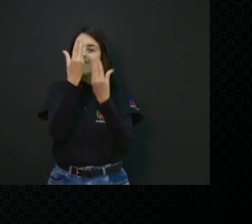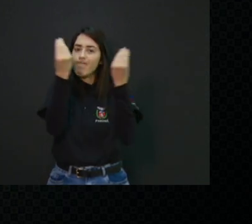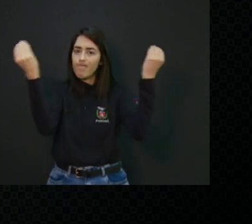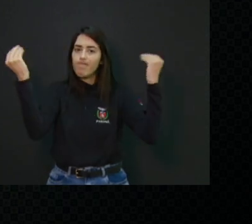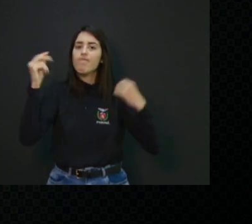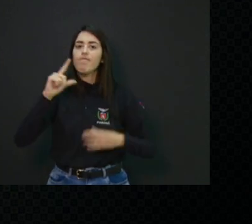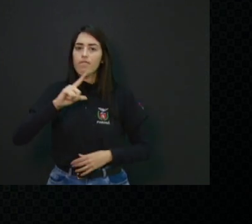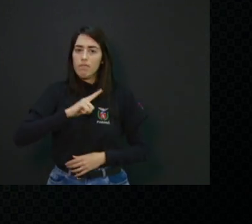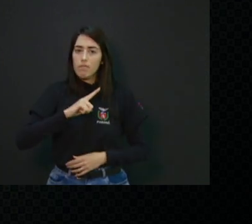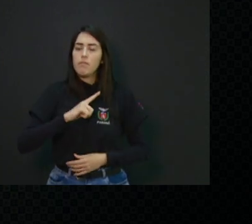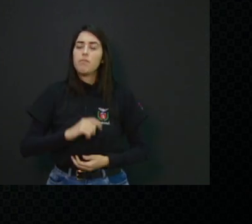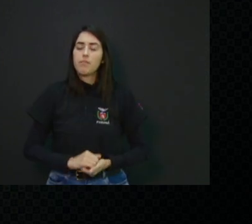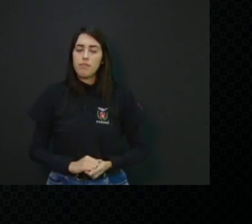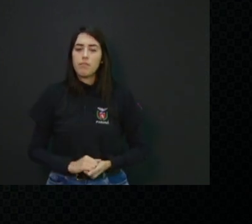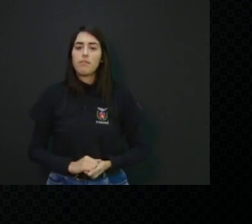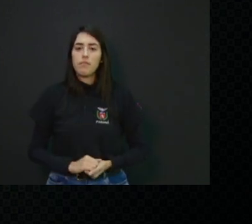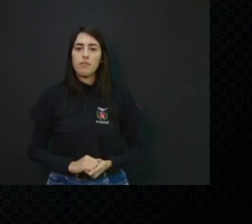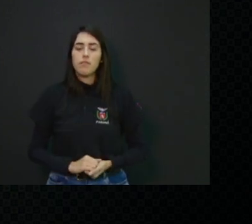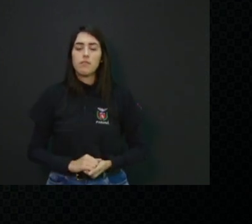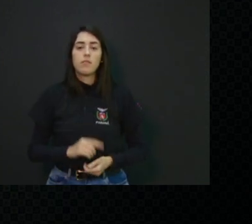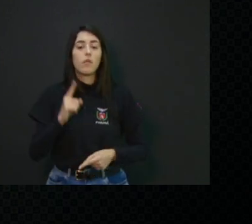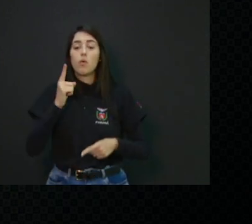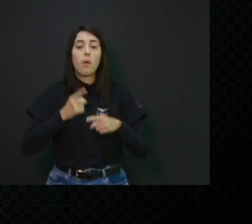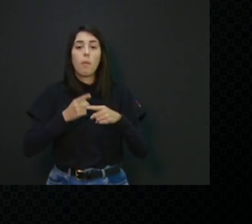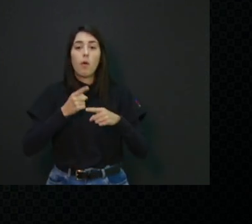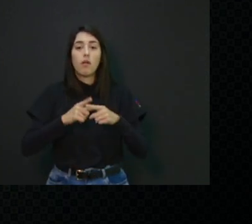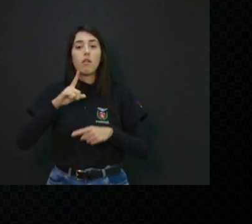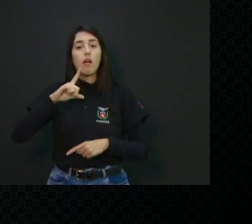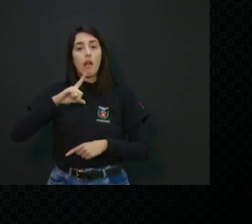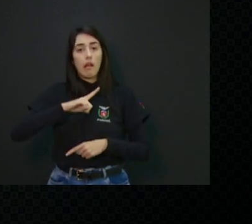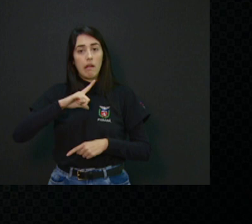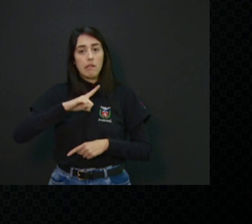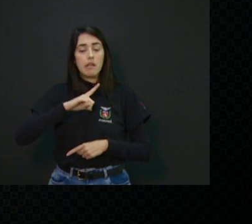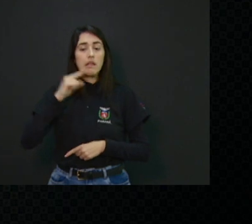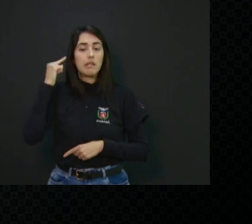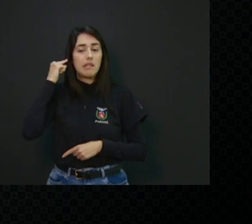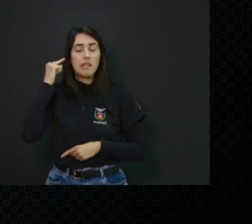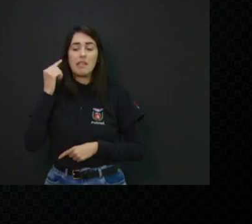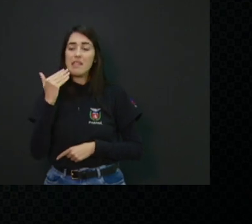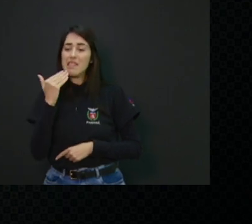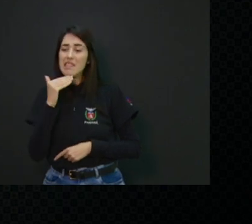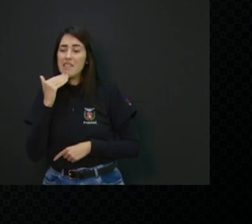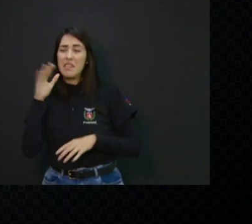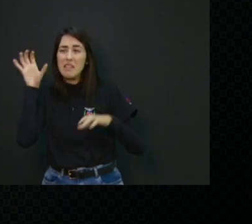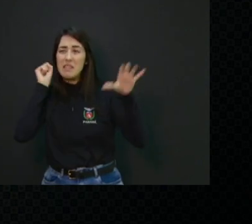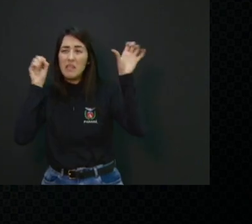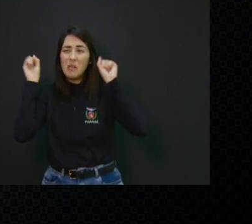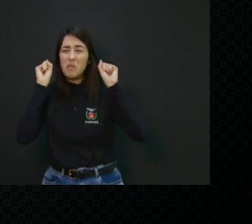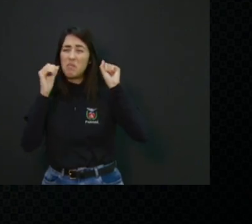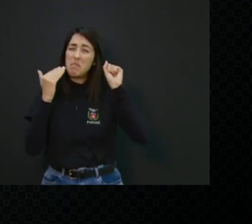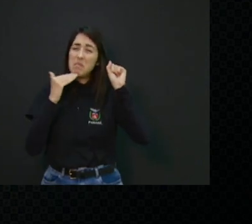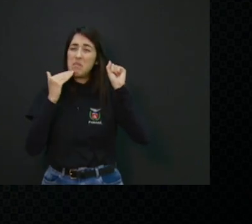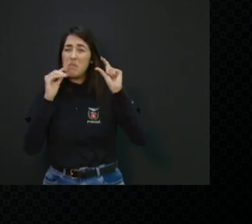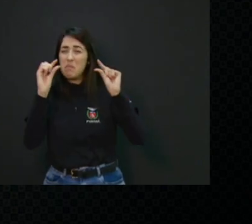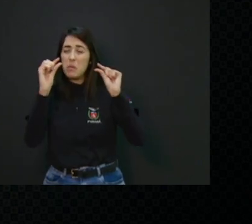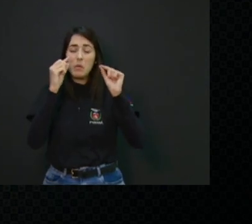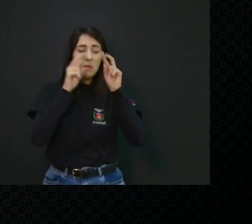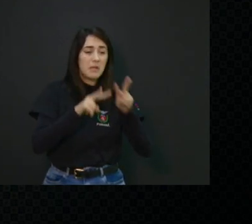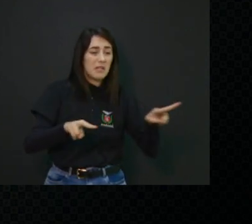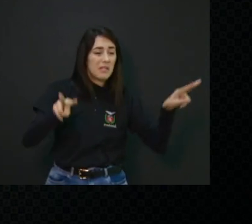porque aqui é moderado, aqui também não ouve tão bem, né? Aqui muitas vezes é uma